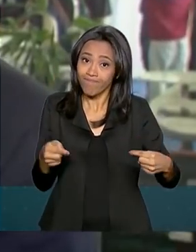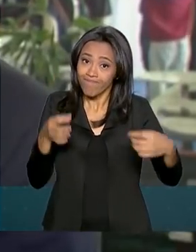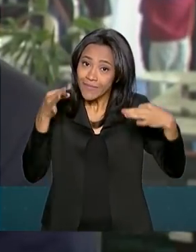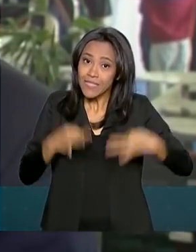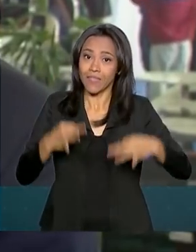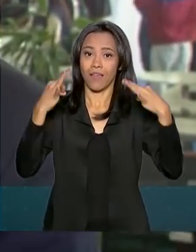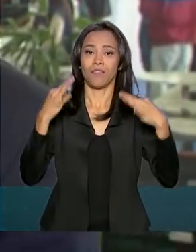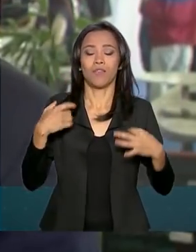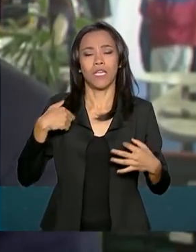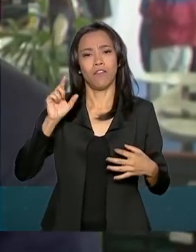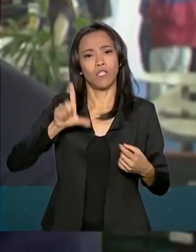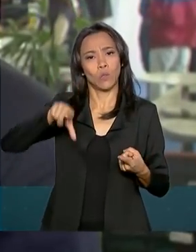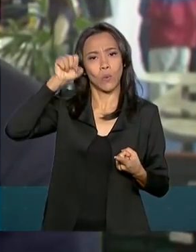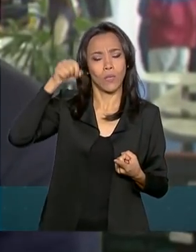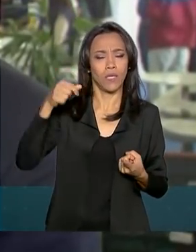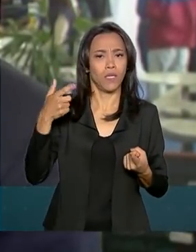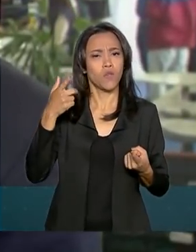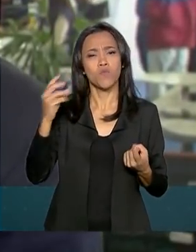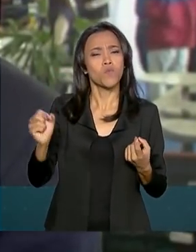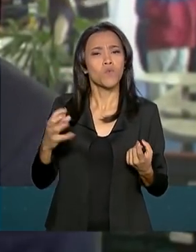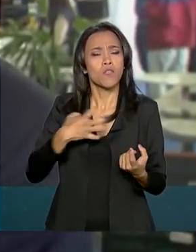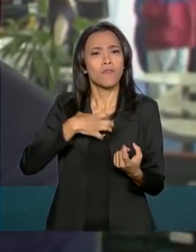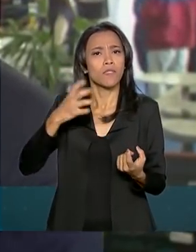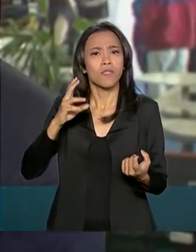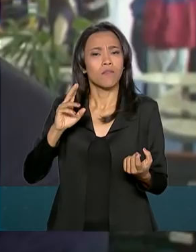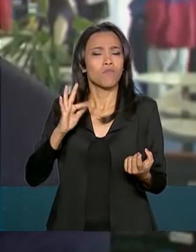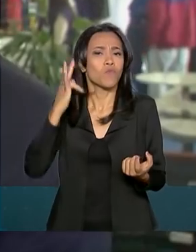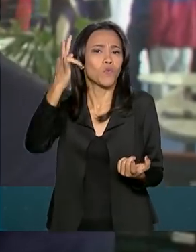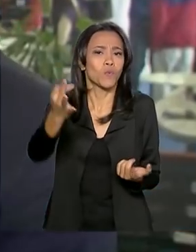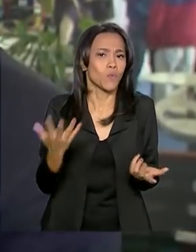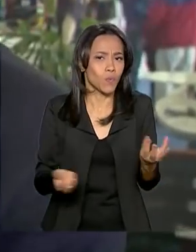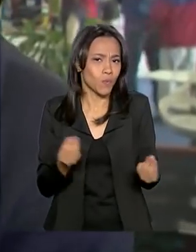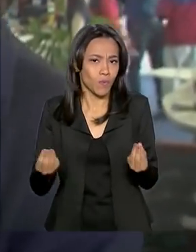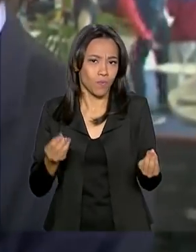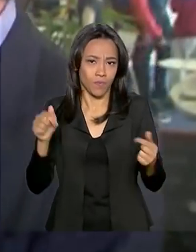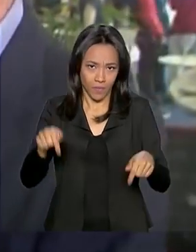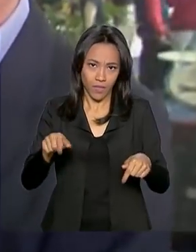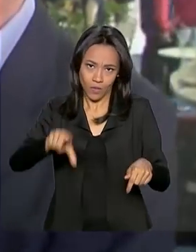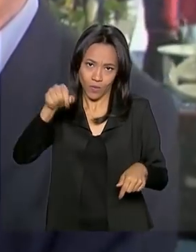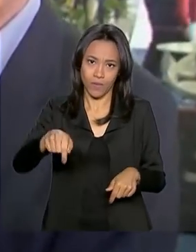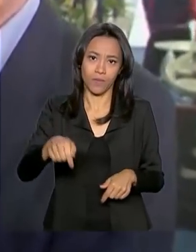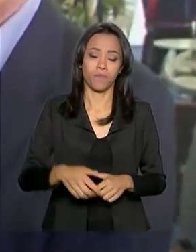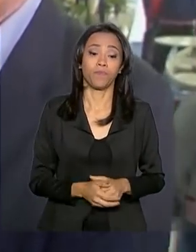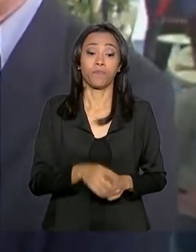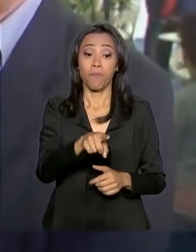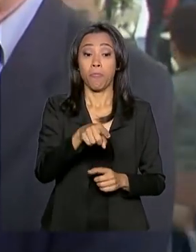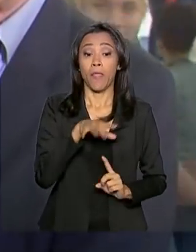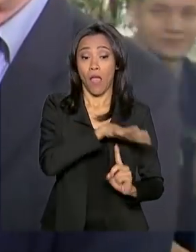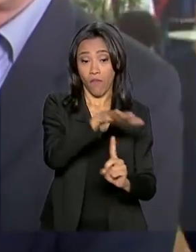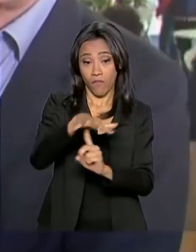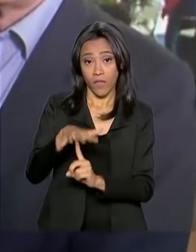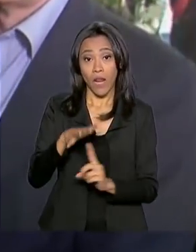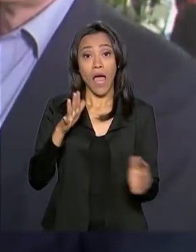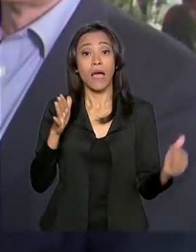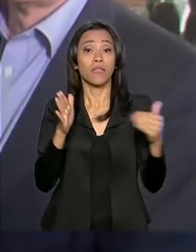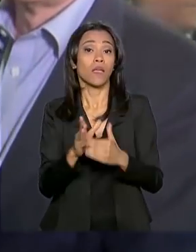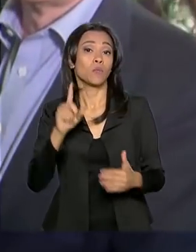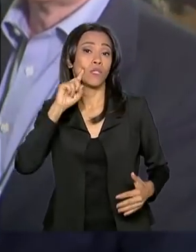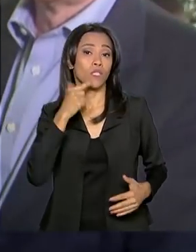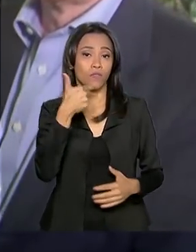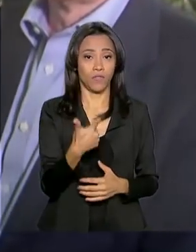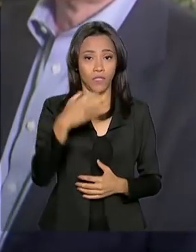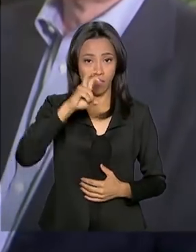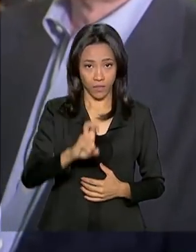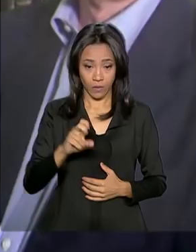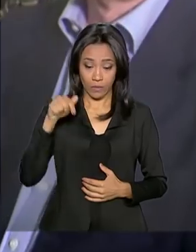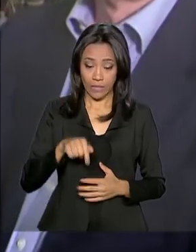ele toma a decisão do que ele vai ser no futuro desse país. A feira vai até o dia 25 e ao longo desse período,